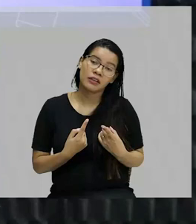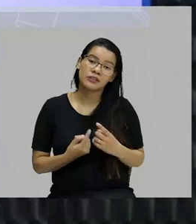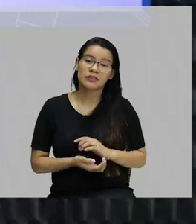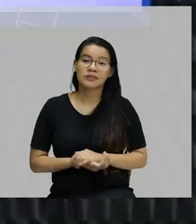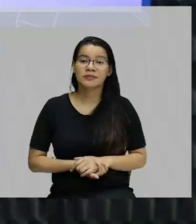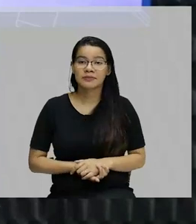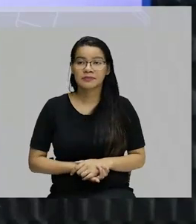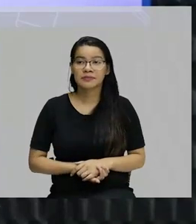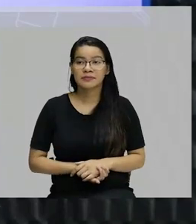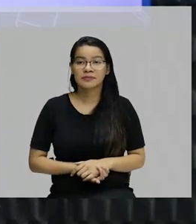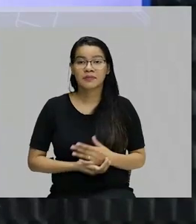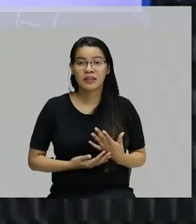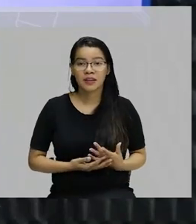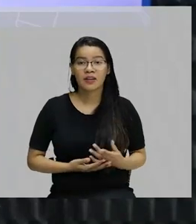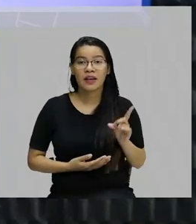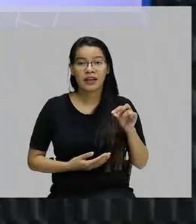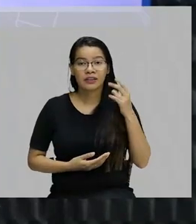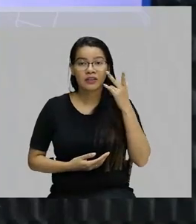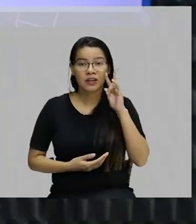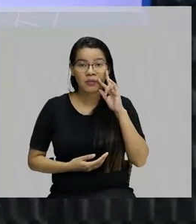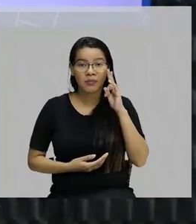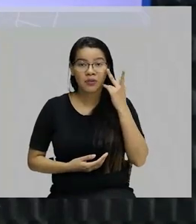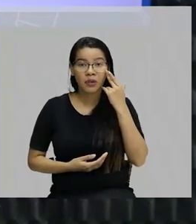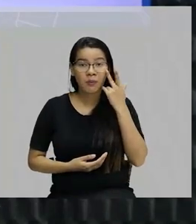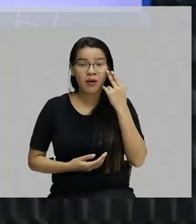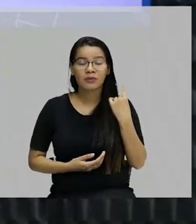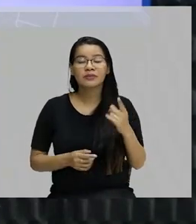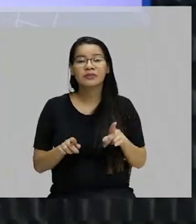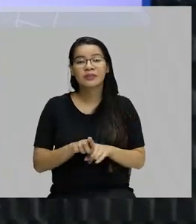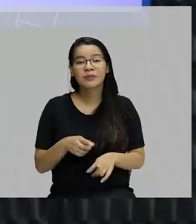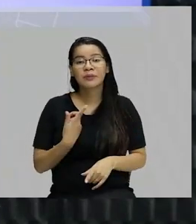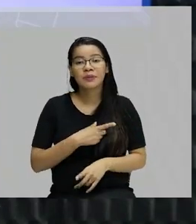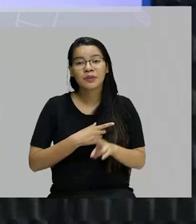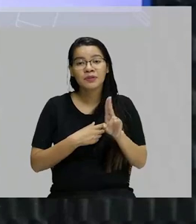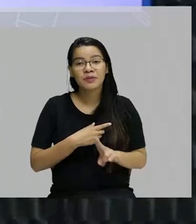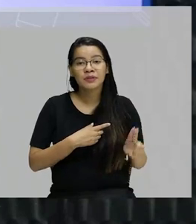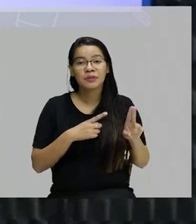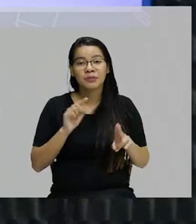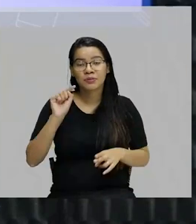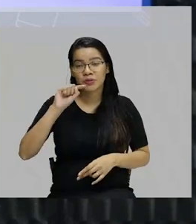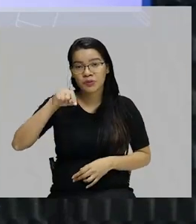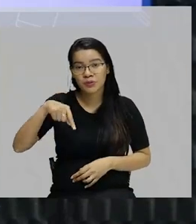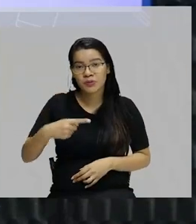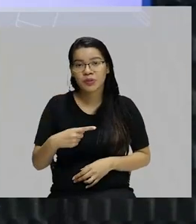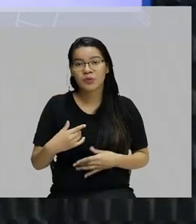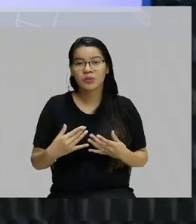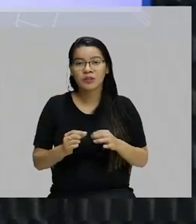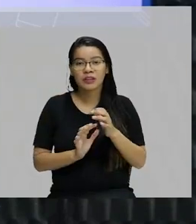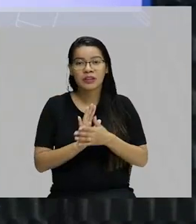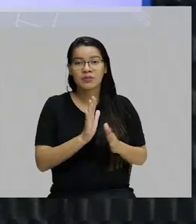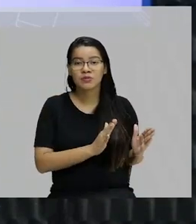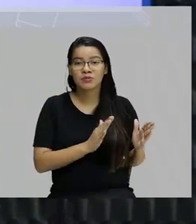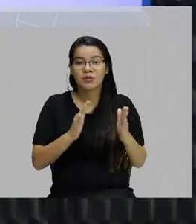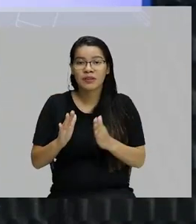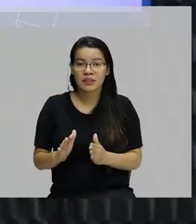tudo então é bem comum também que a gente utilize o ponto e vírgula com quando a gente faz a construção desses períodos e dentre esses